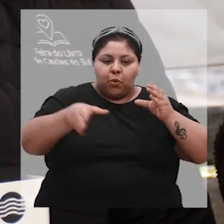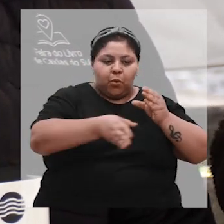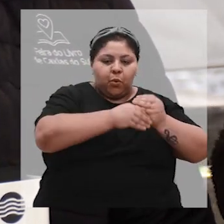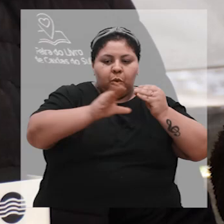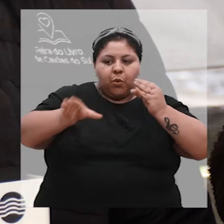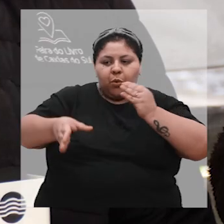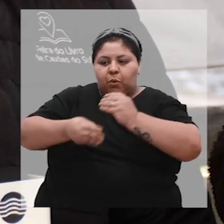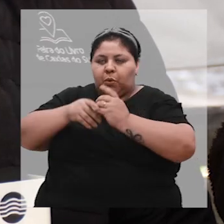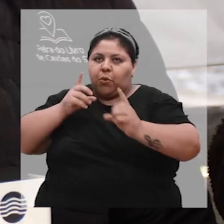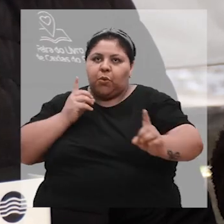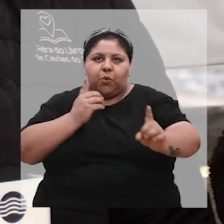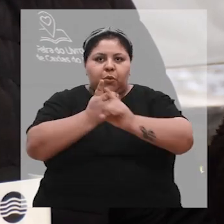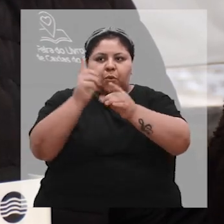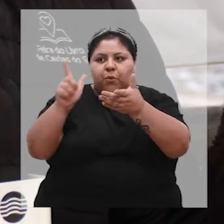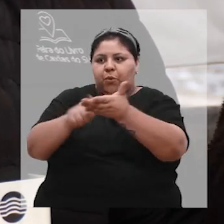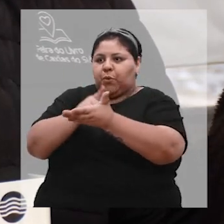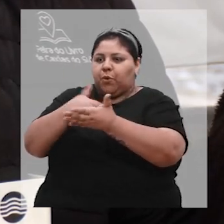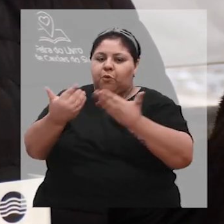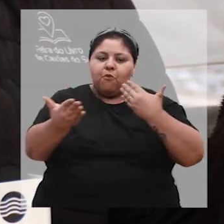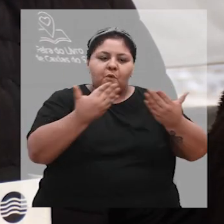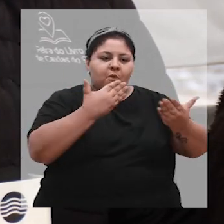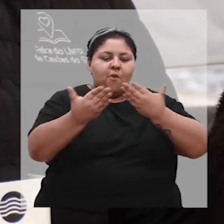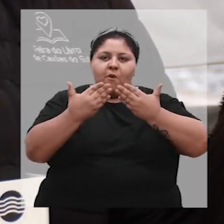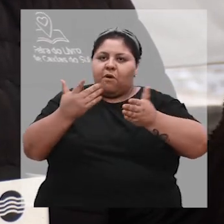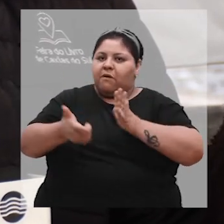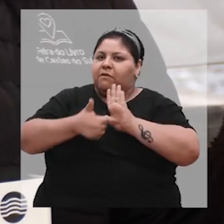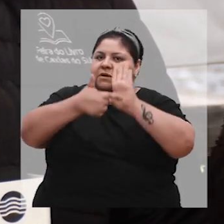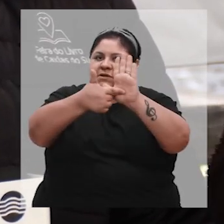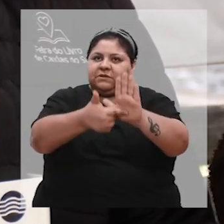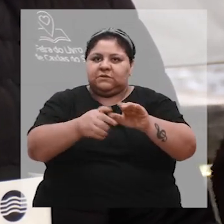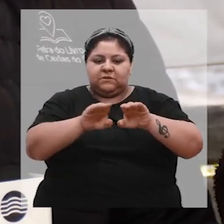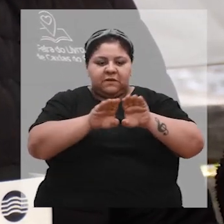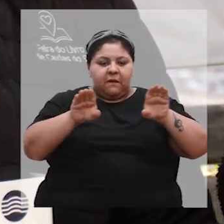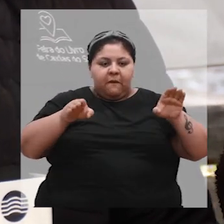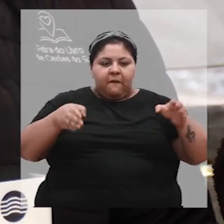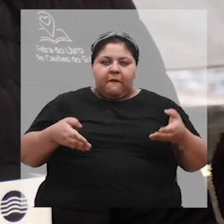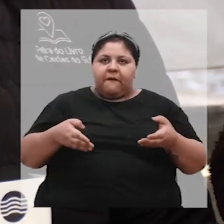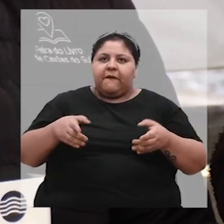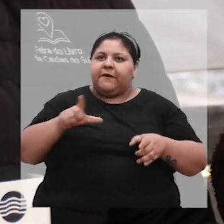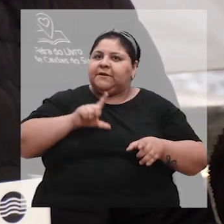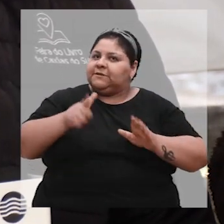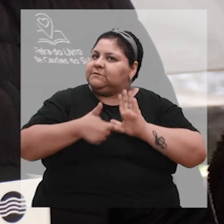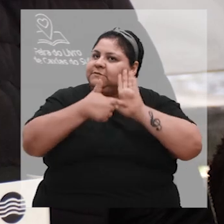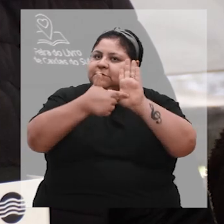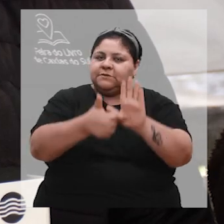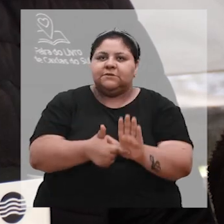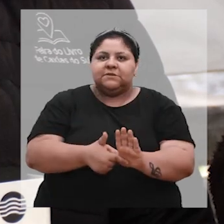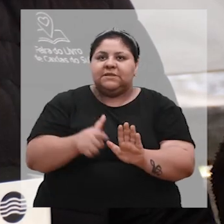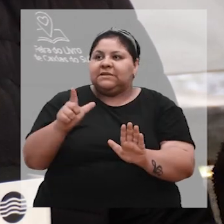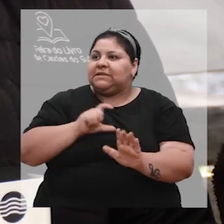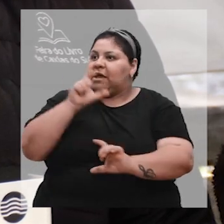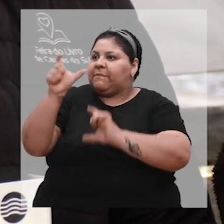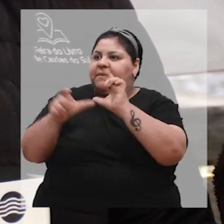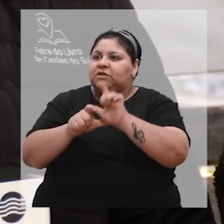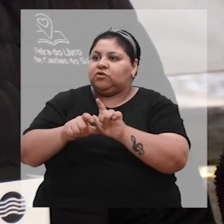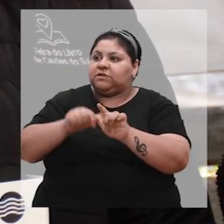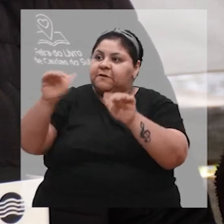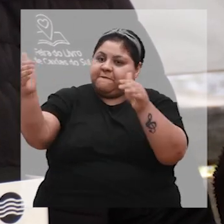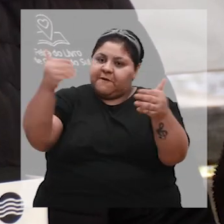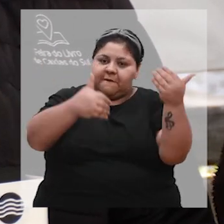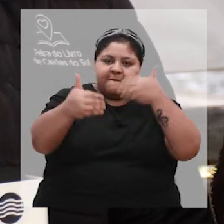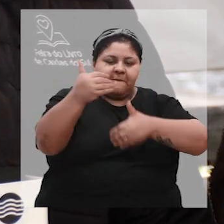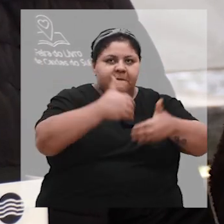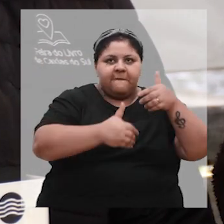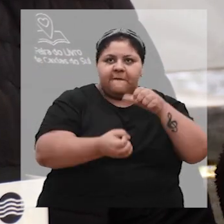se complementa. Os encontros, os livros, as conversas, as atrações, as mesas, tem atrações incríveis, vem gente maravilhosa para